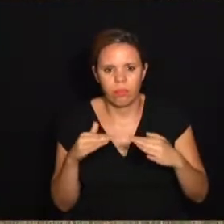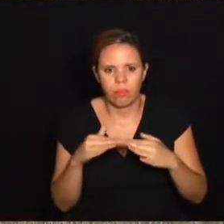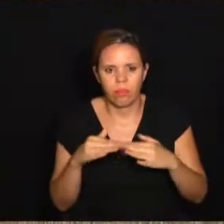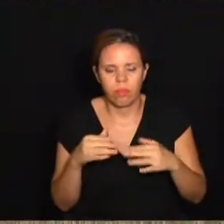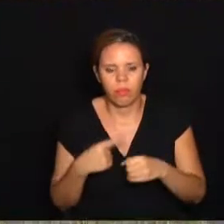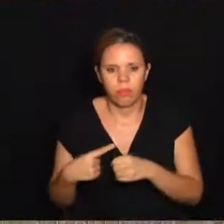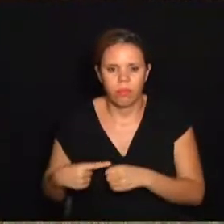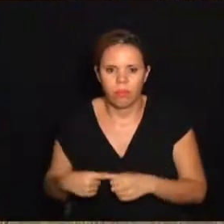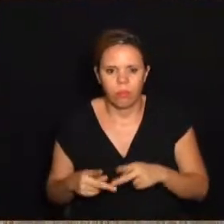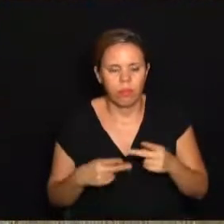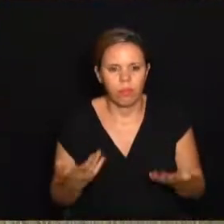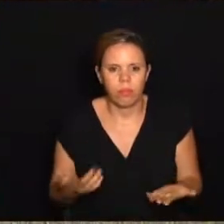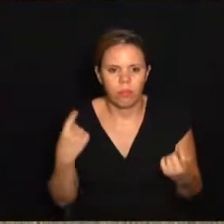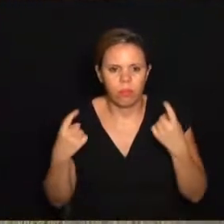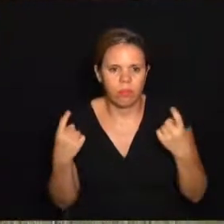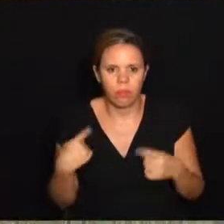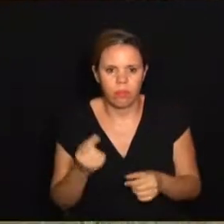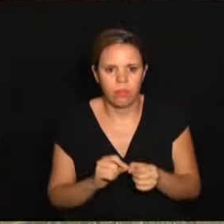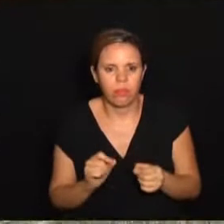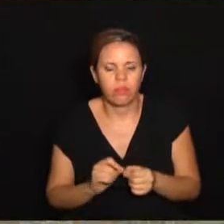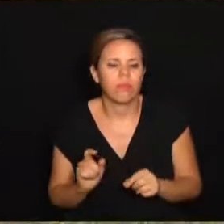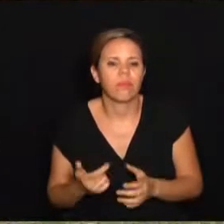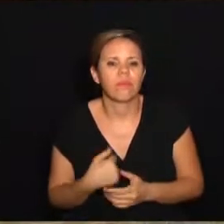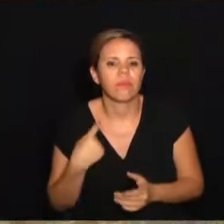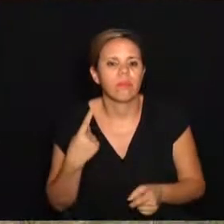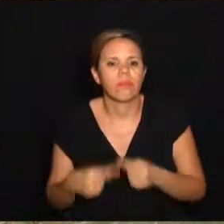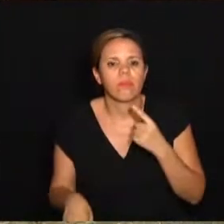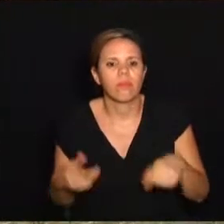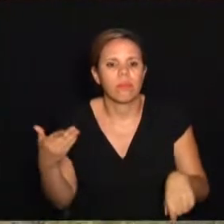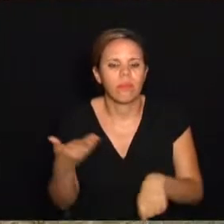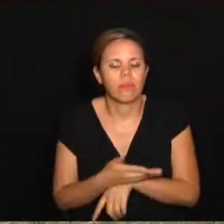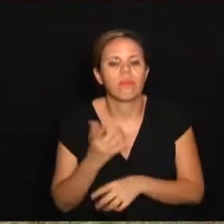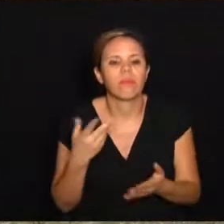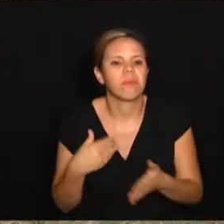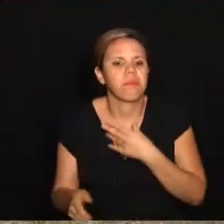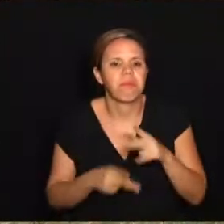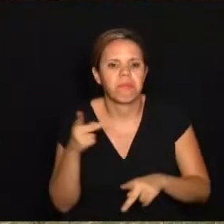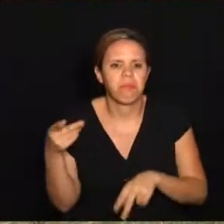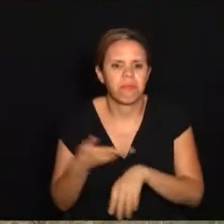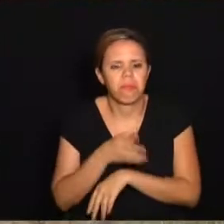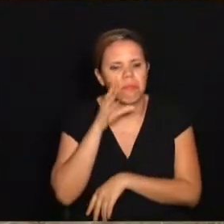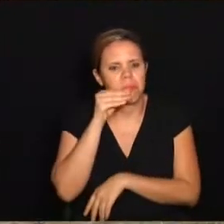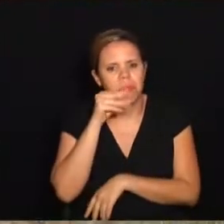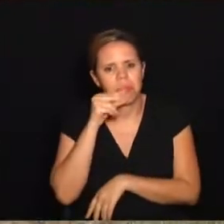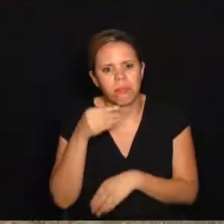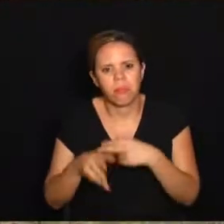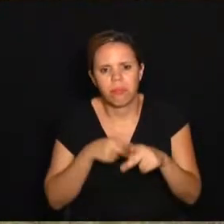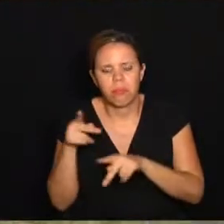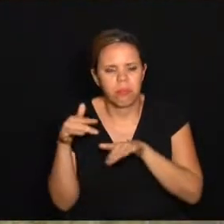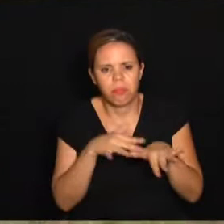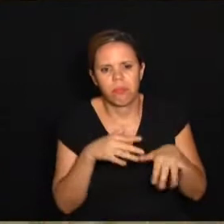os munícipes estão preocupados e o que nós usamos seguinte nós proibimos atrás quem quer que seja que funcionários